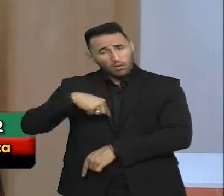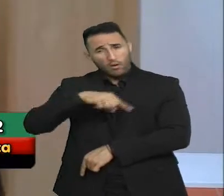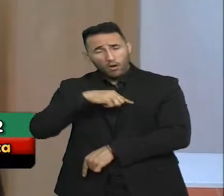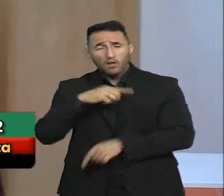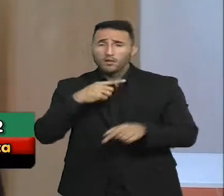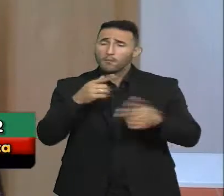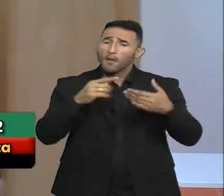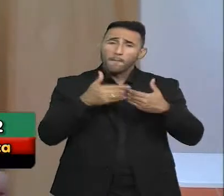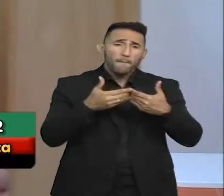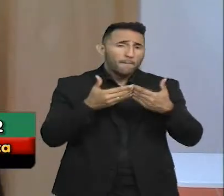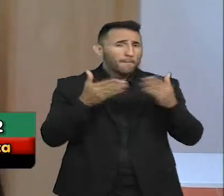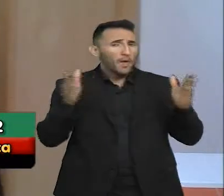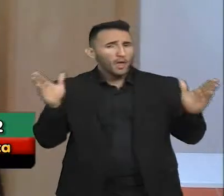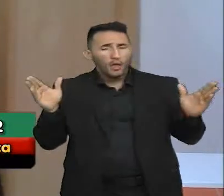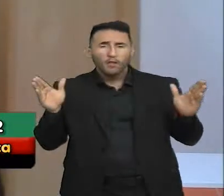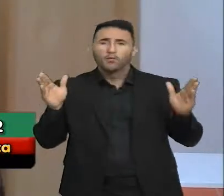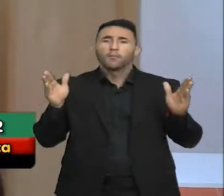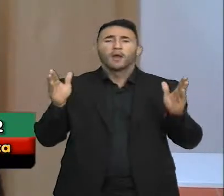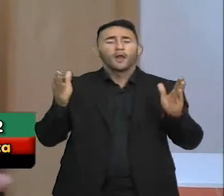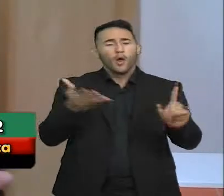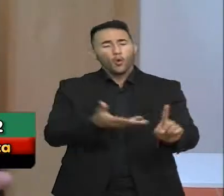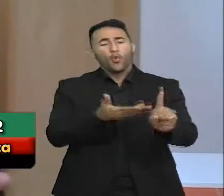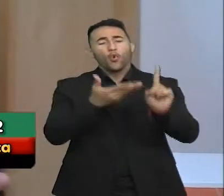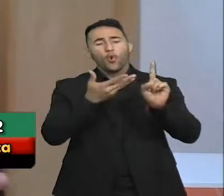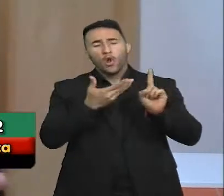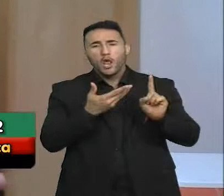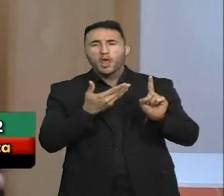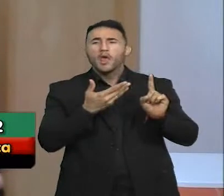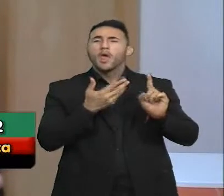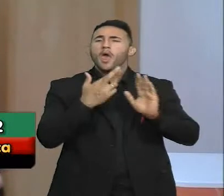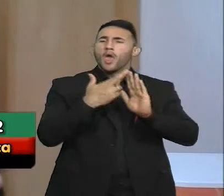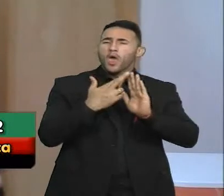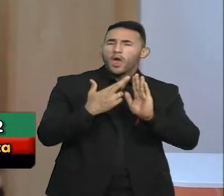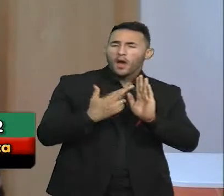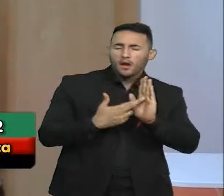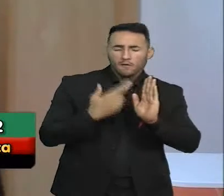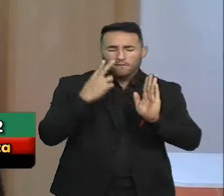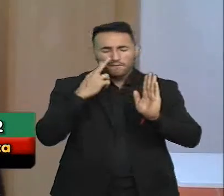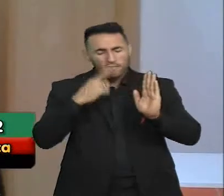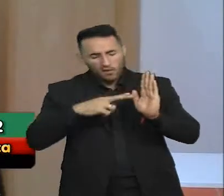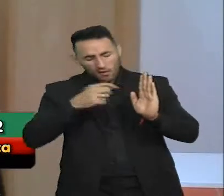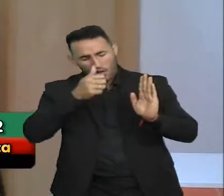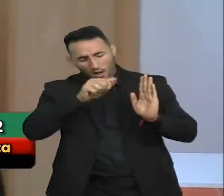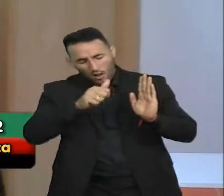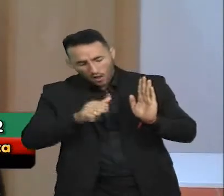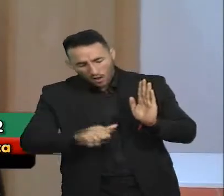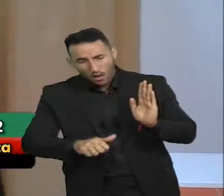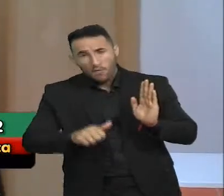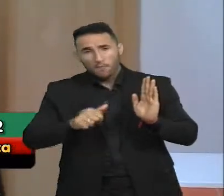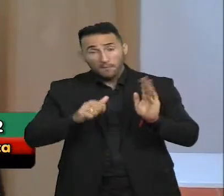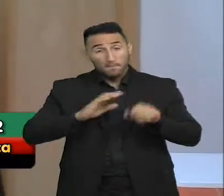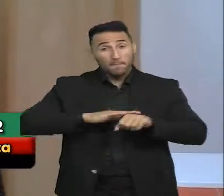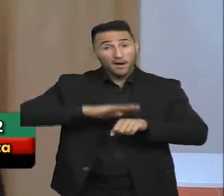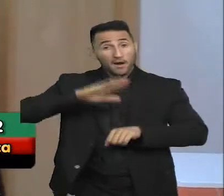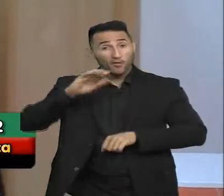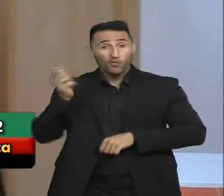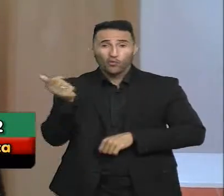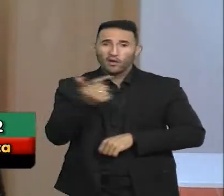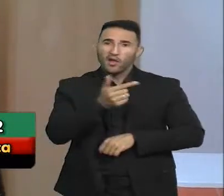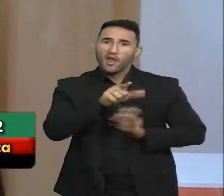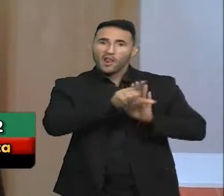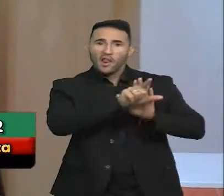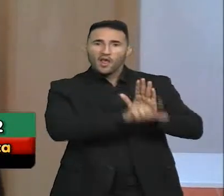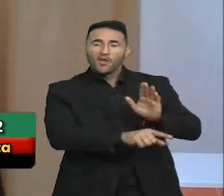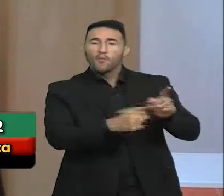portas abertas para acolher, para pensar esses protocolos, né? Então, para além dessas leis, que às vezes são